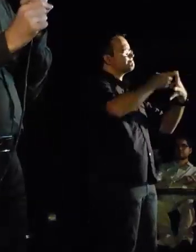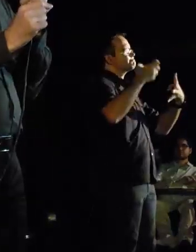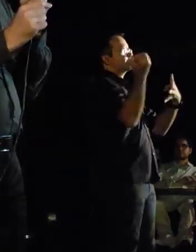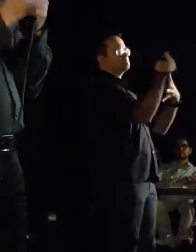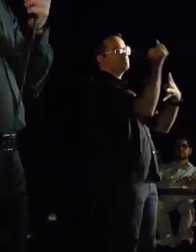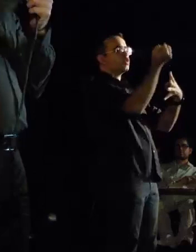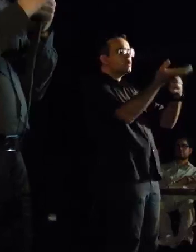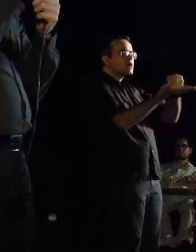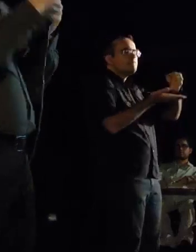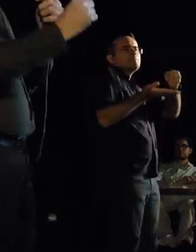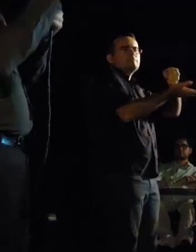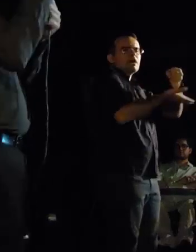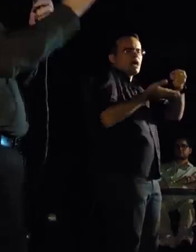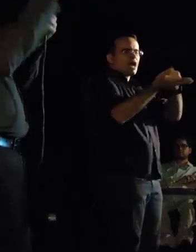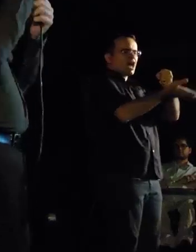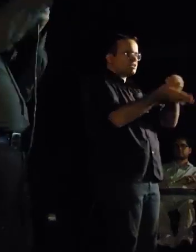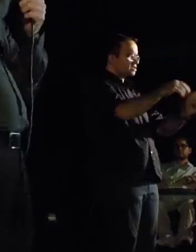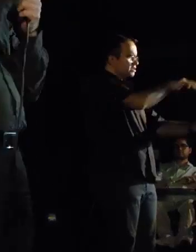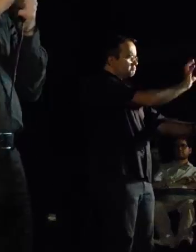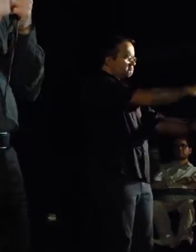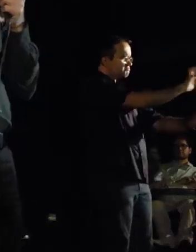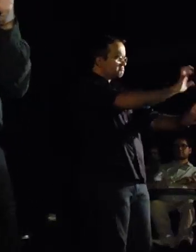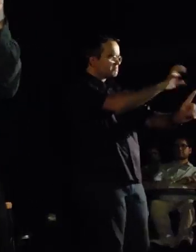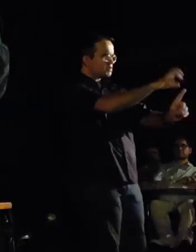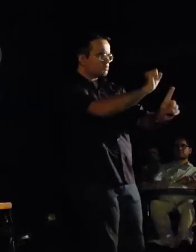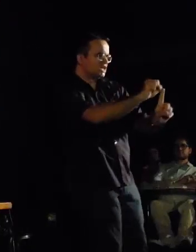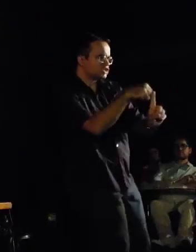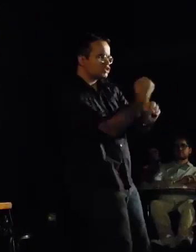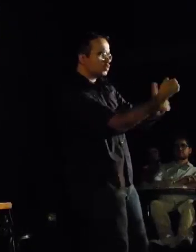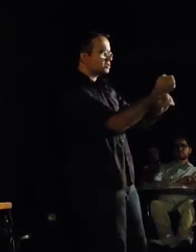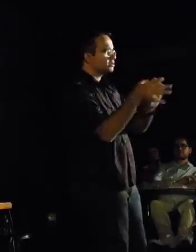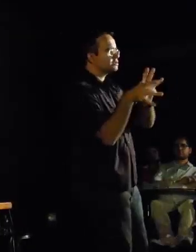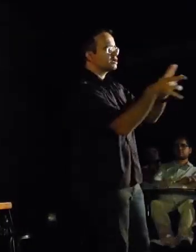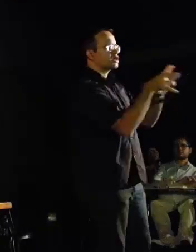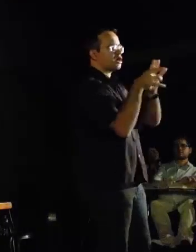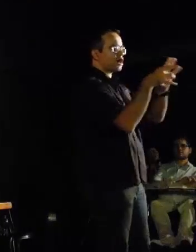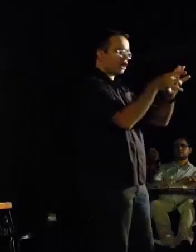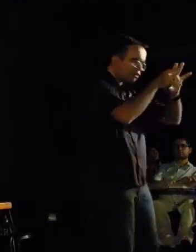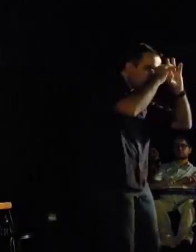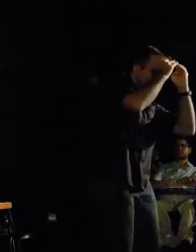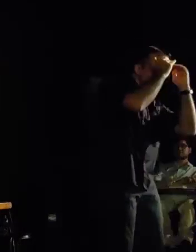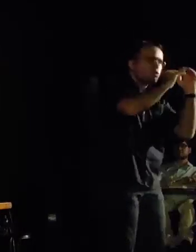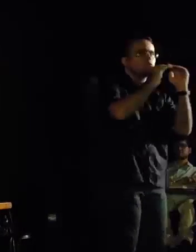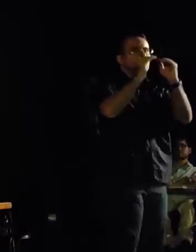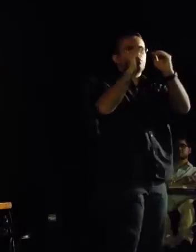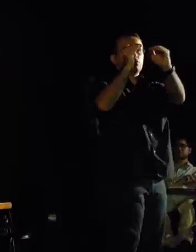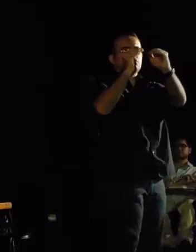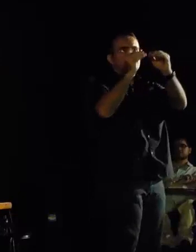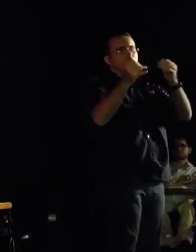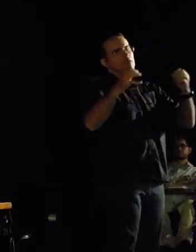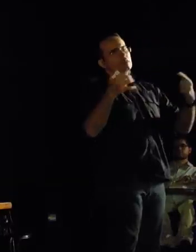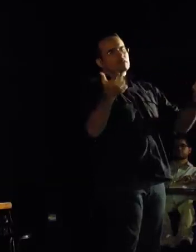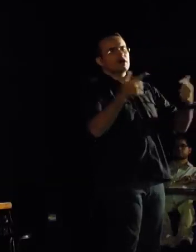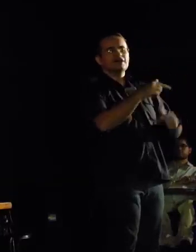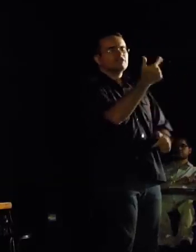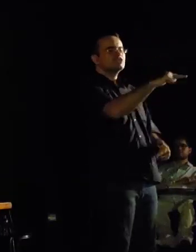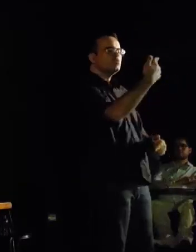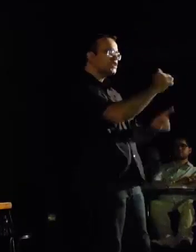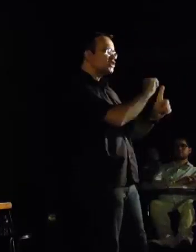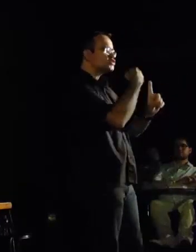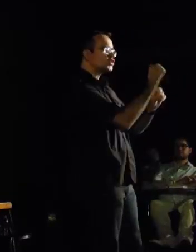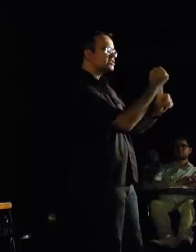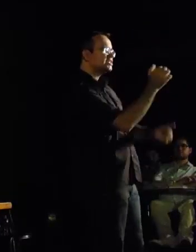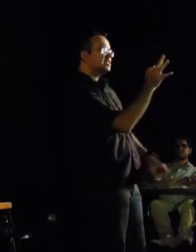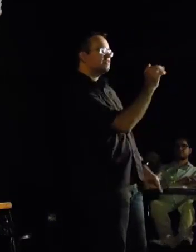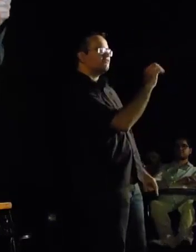fundamental de constituição de algum tipo de coesão social com o Estado. Por isso, não há nenhuma sociedade fascista que